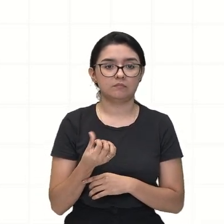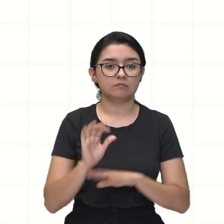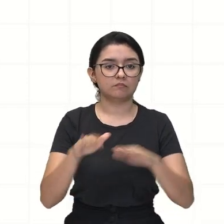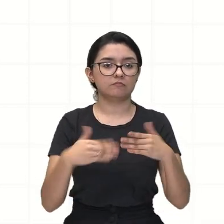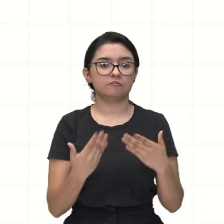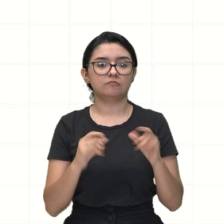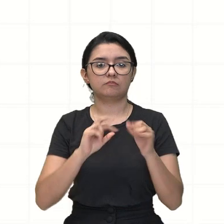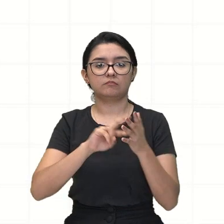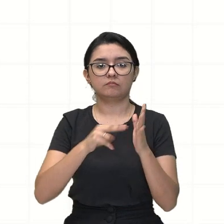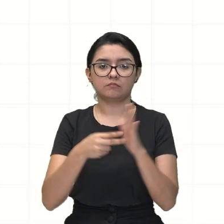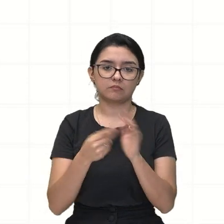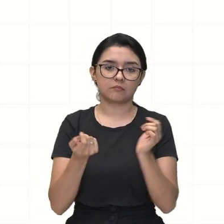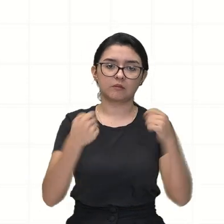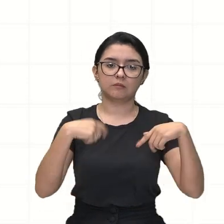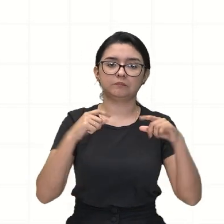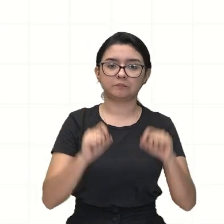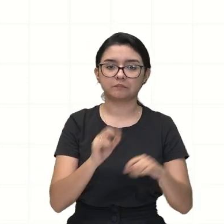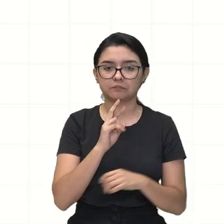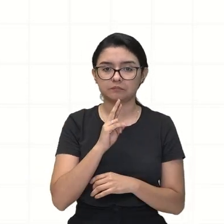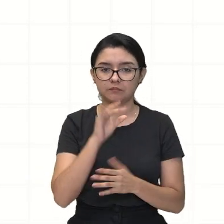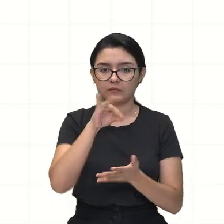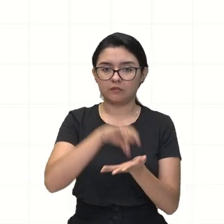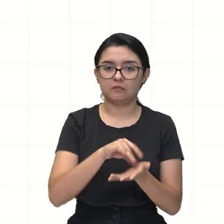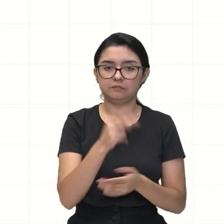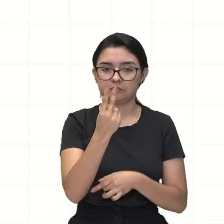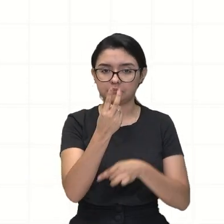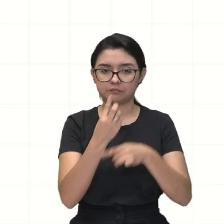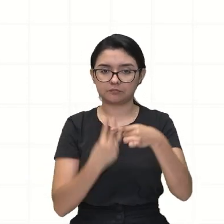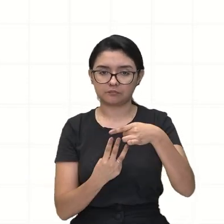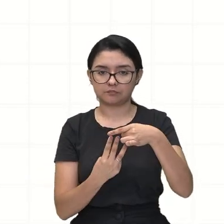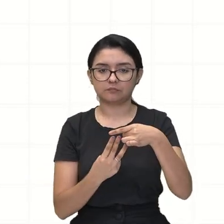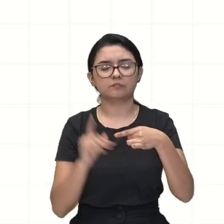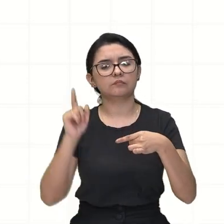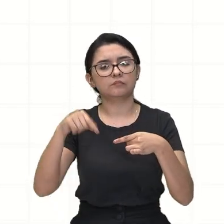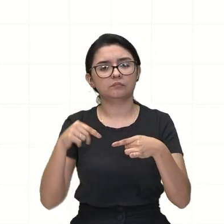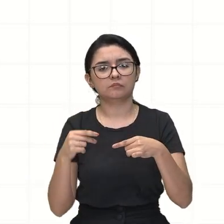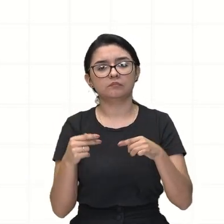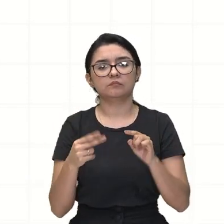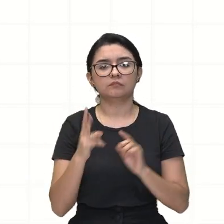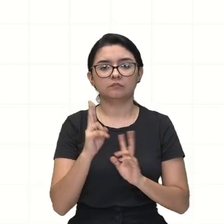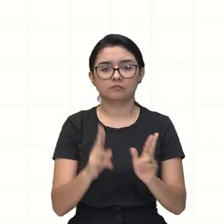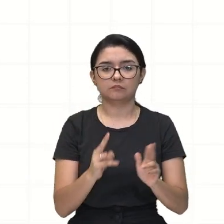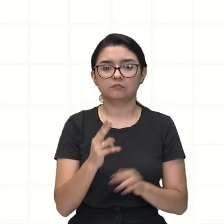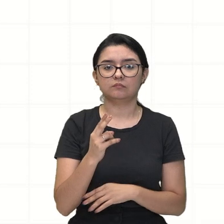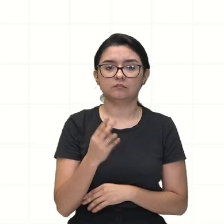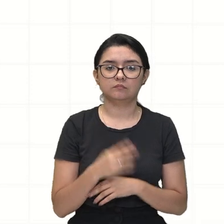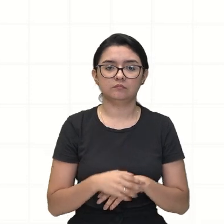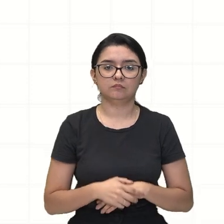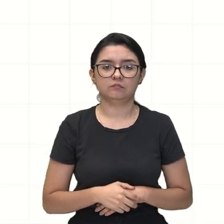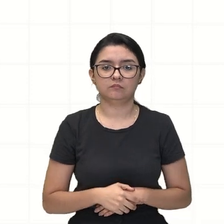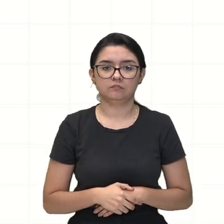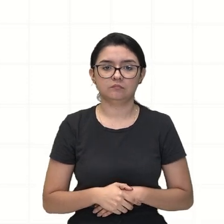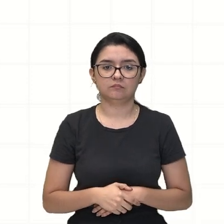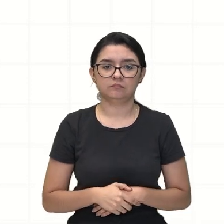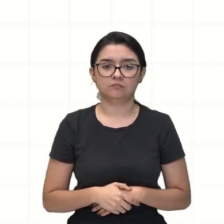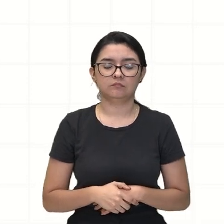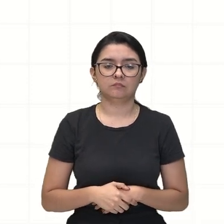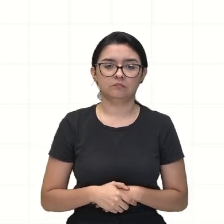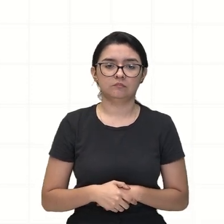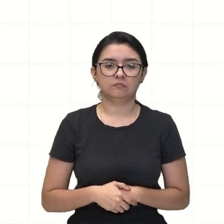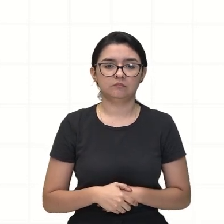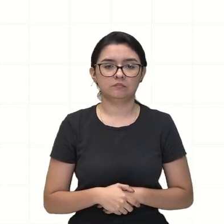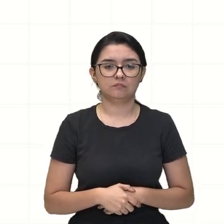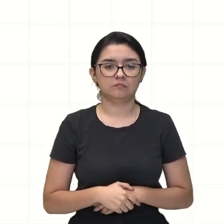Então, podemos dizer que 2/3 é equivalente a 3/4. Ou seja, ambas aqui, né,